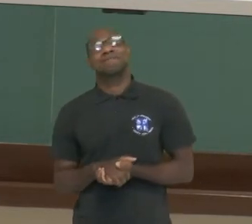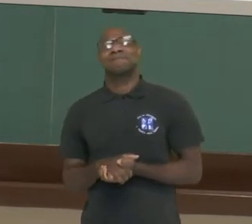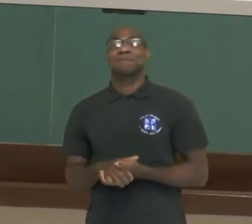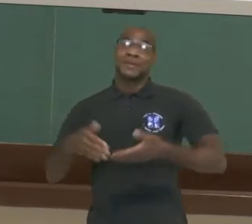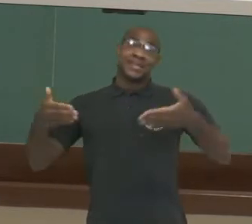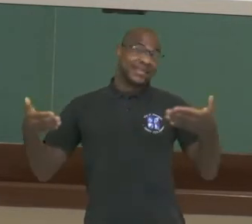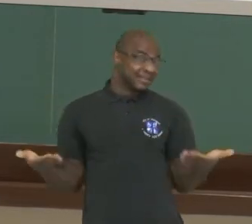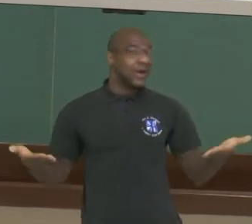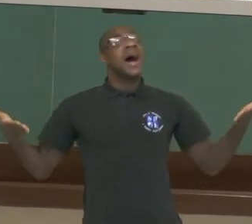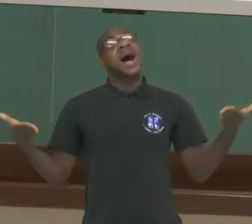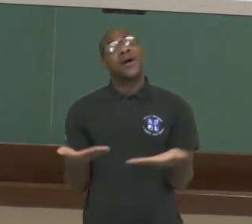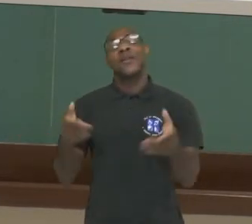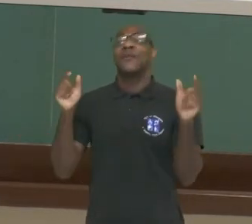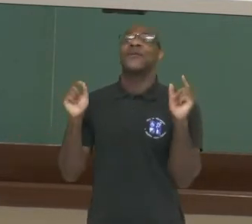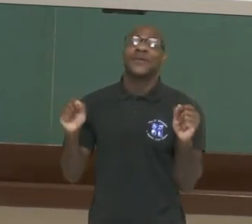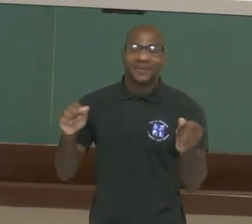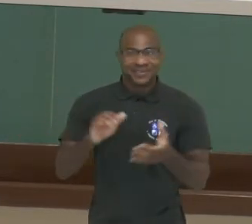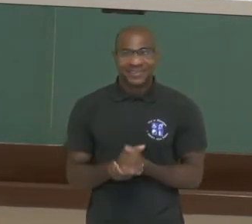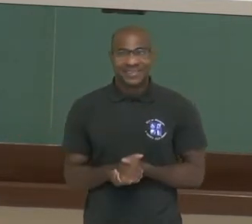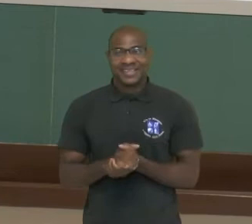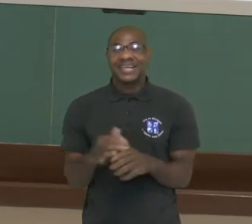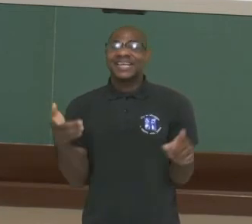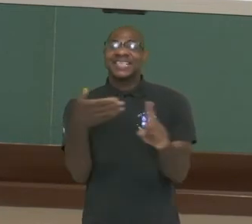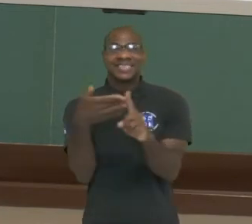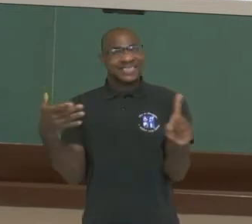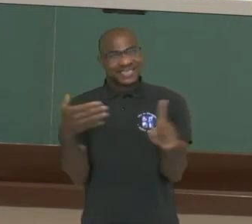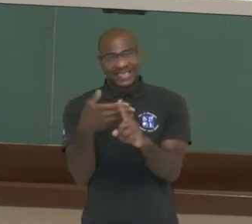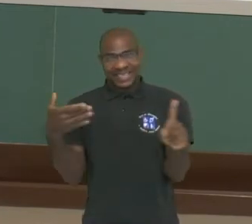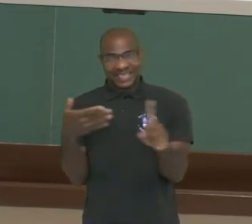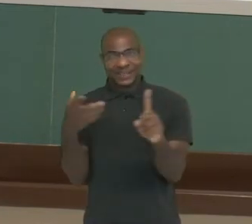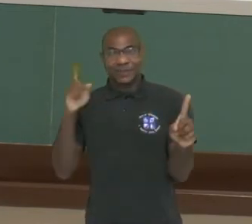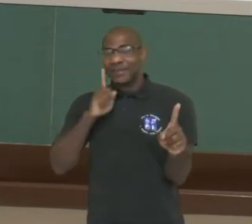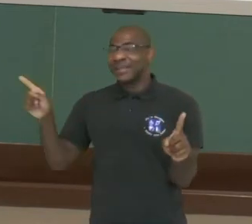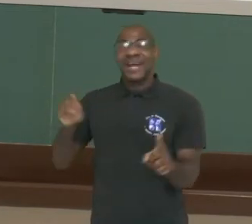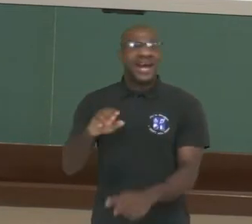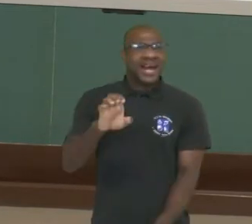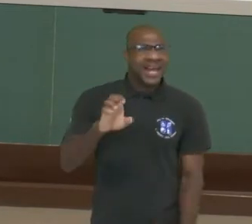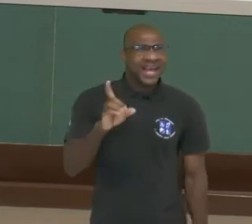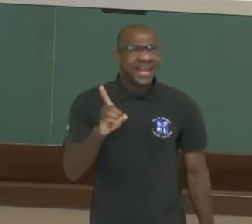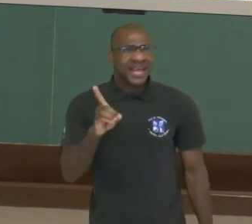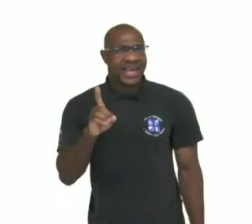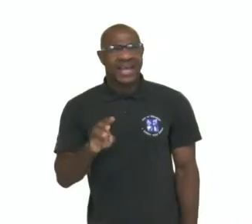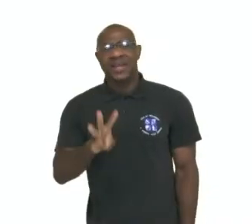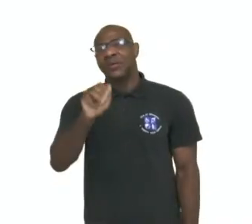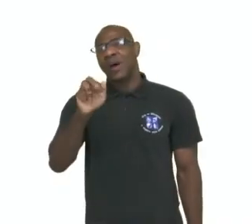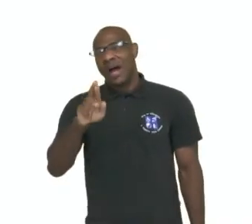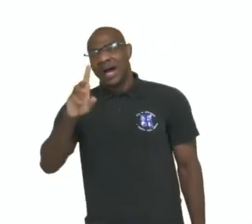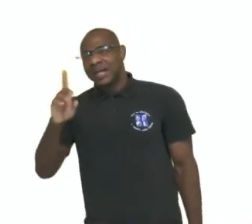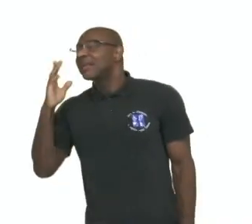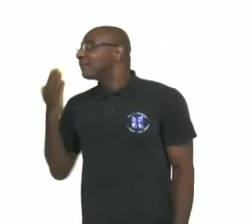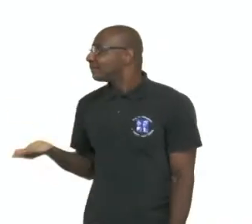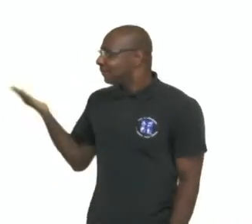Então, agora vamos falar sobre síndrome de Edwards. Descrita em